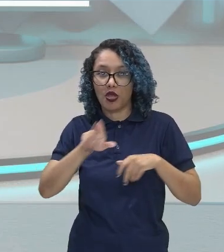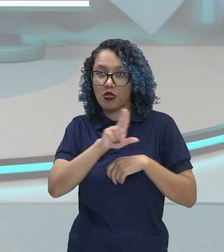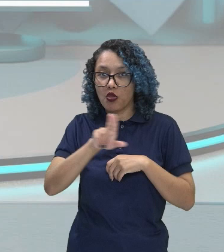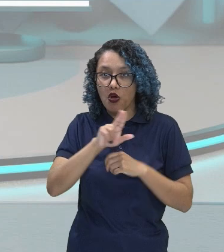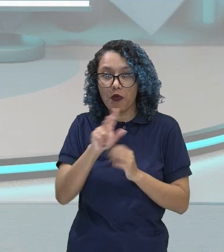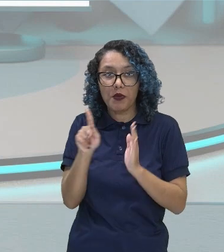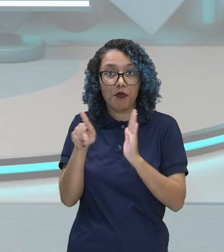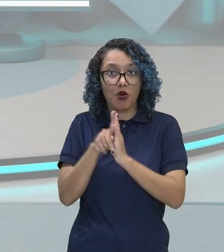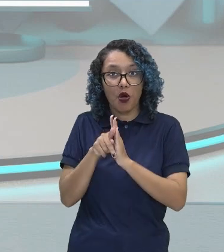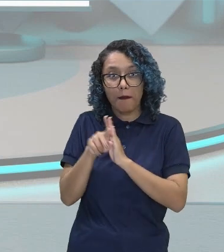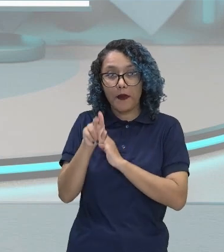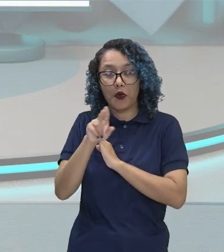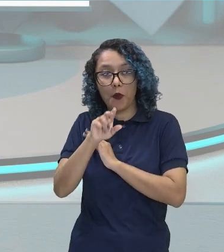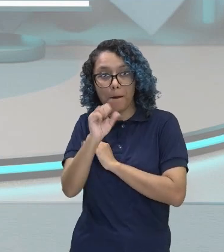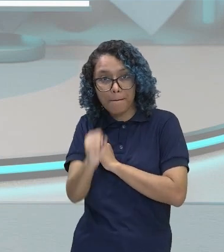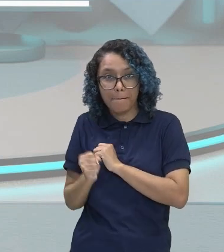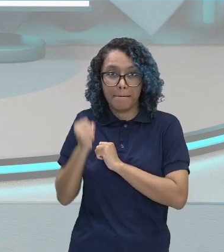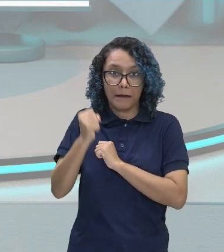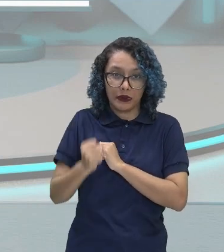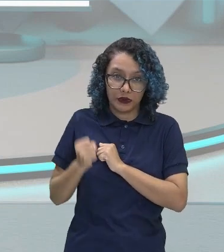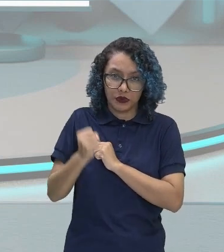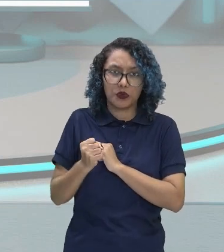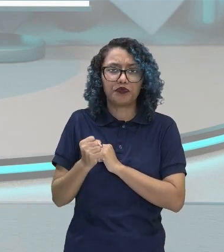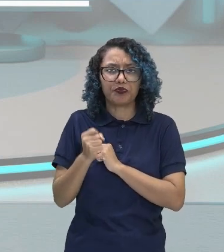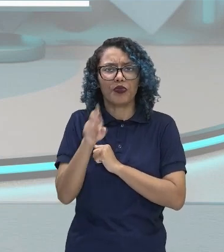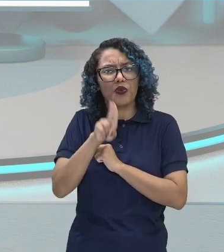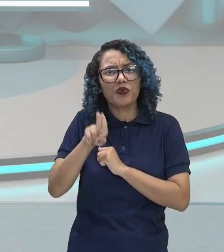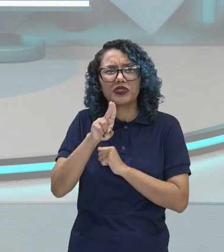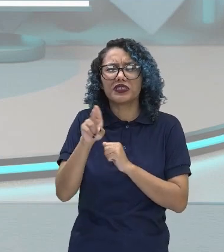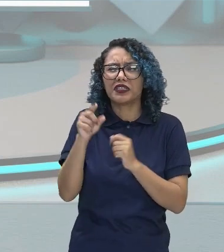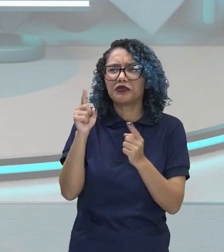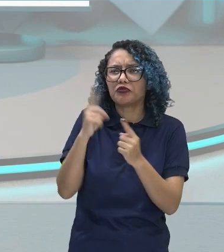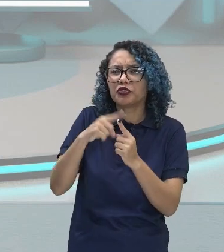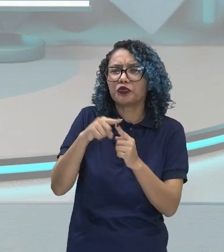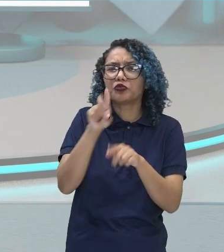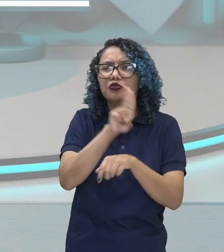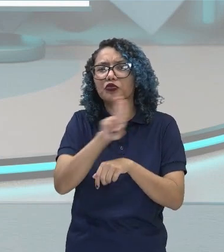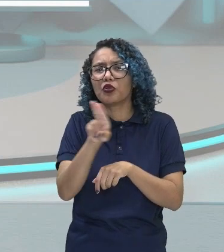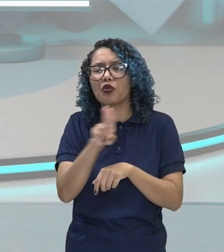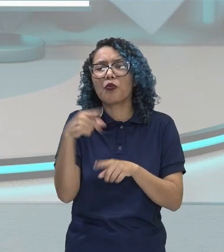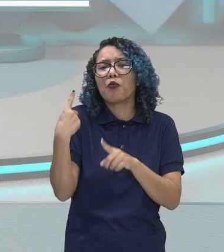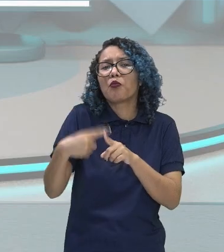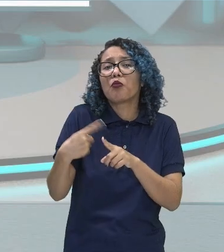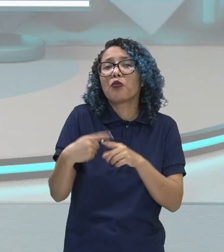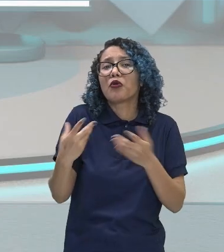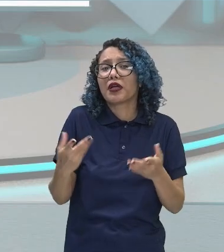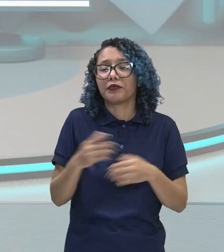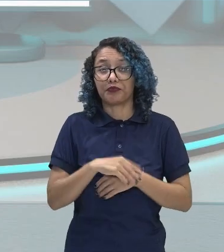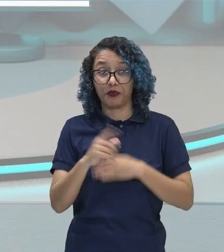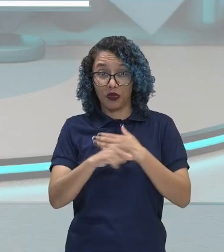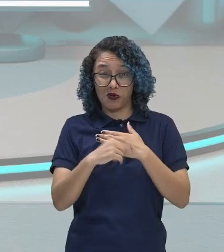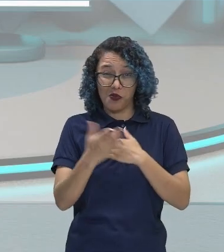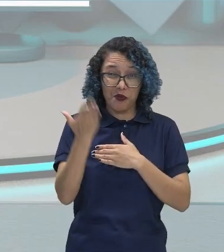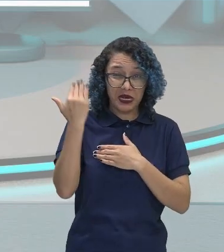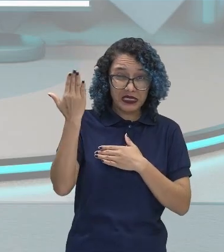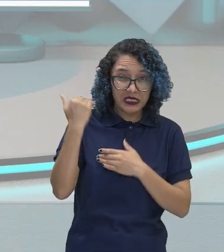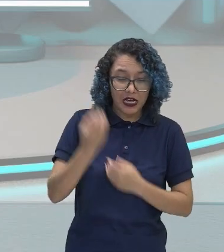é muito comum nesse período, porque os autores, os poetas desse